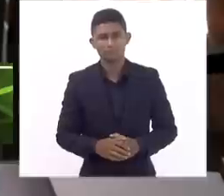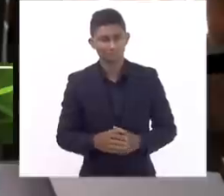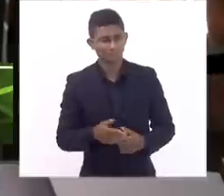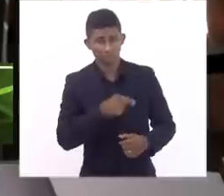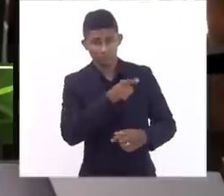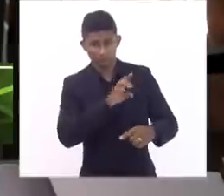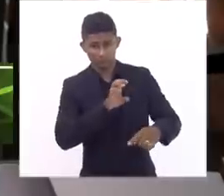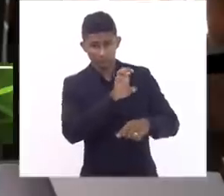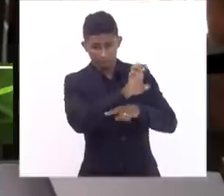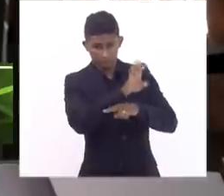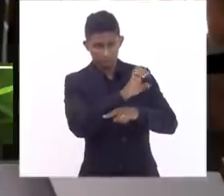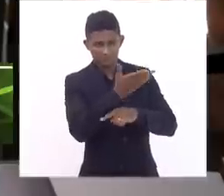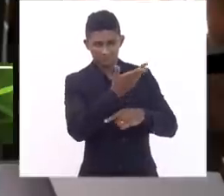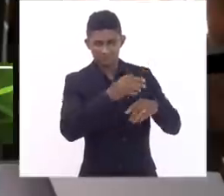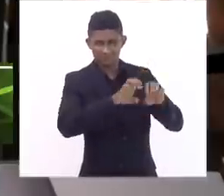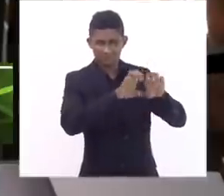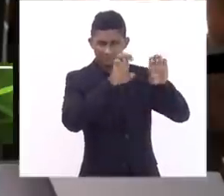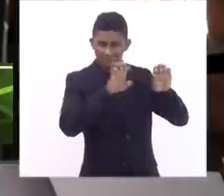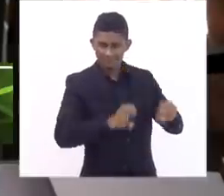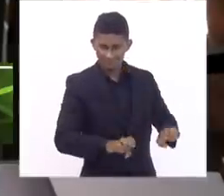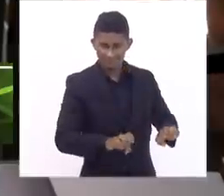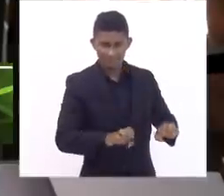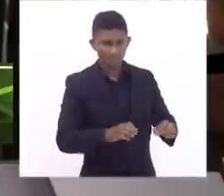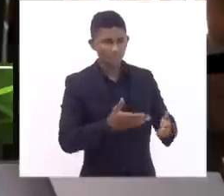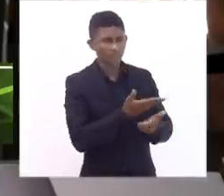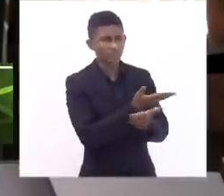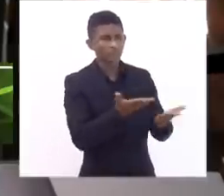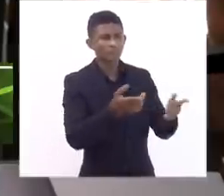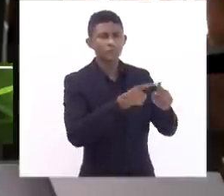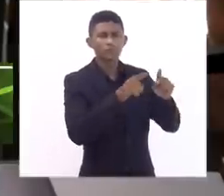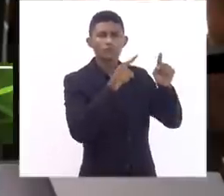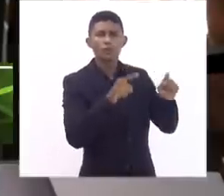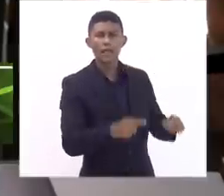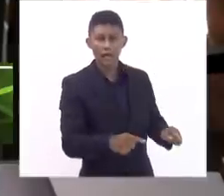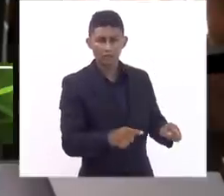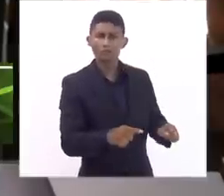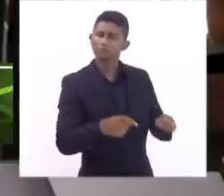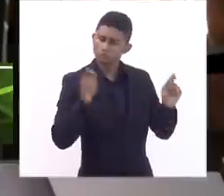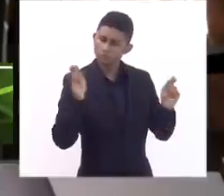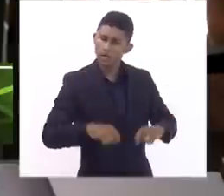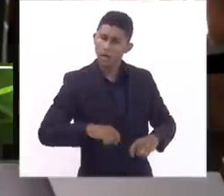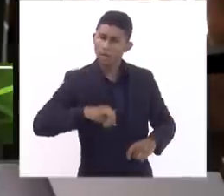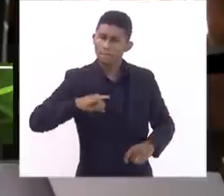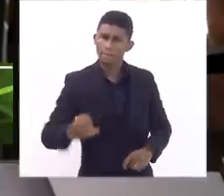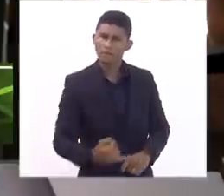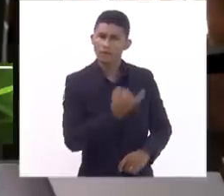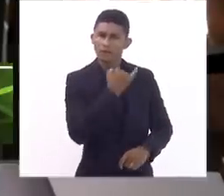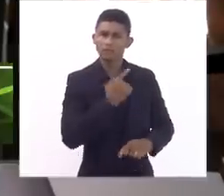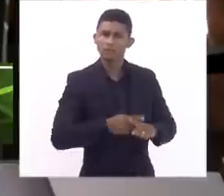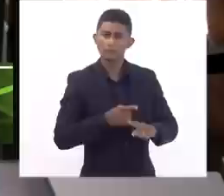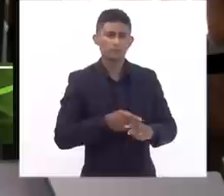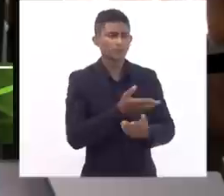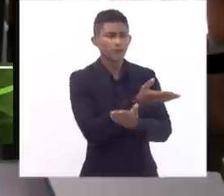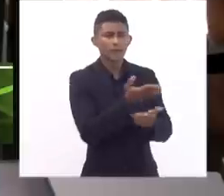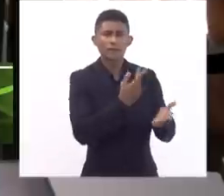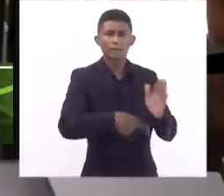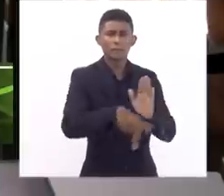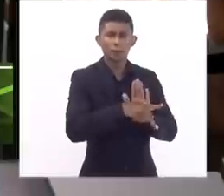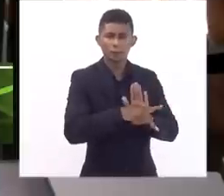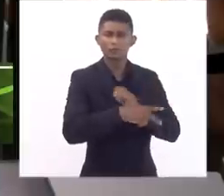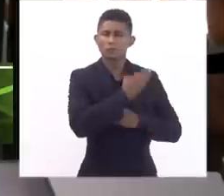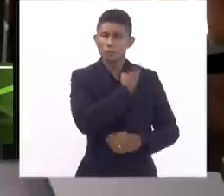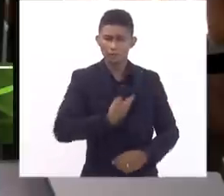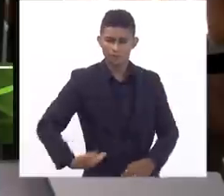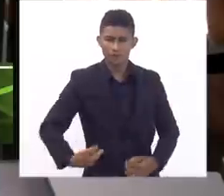Estado esses empregados públicos. Eles são empregados públicos.